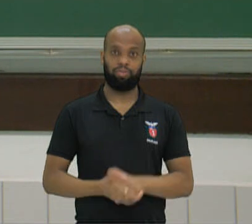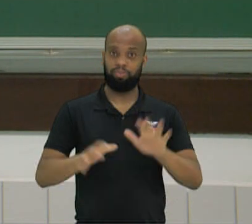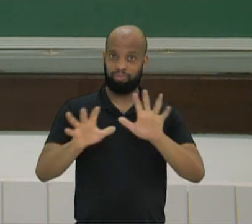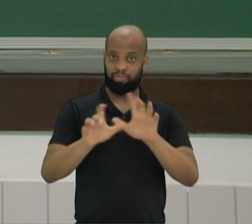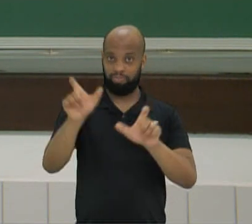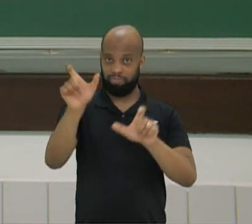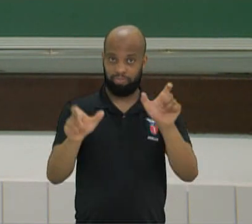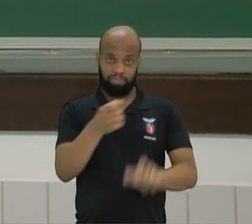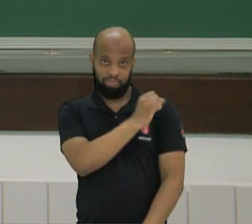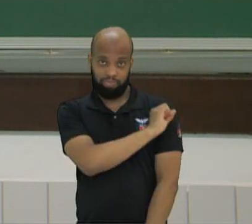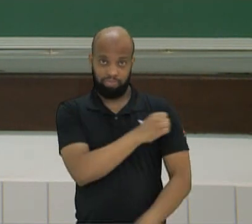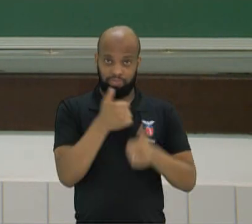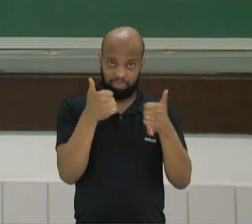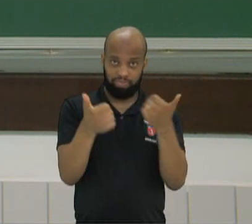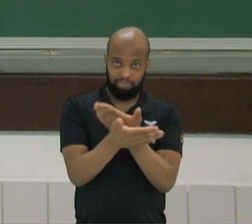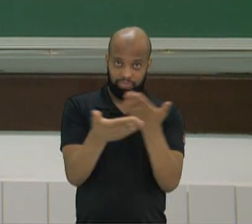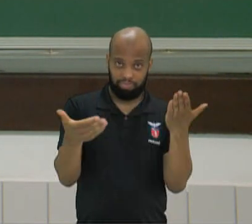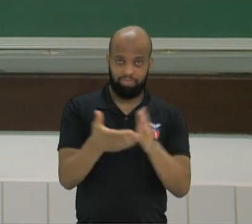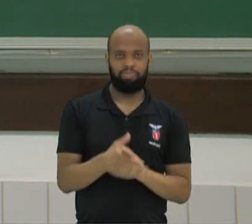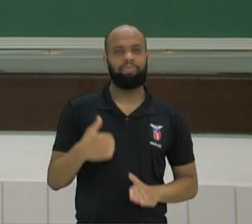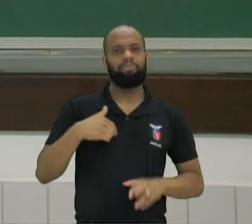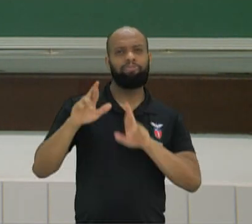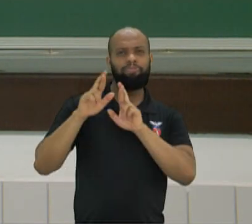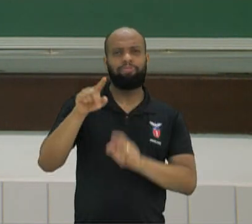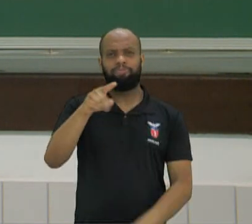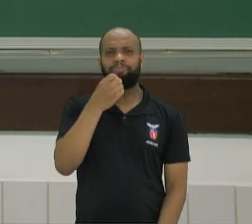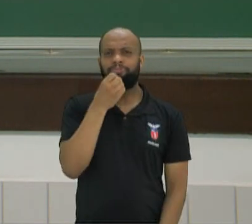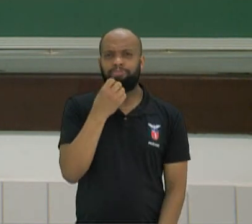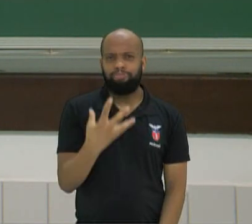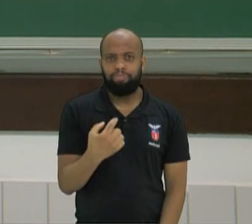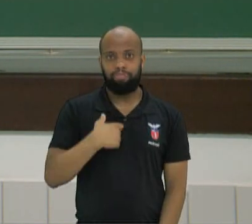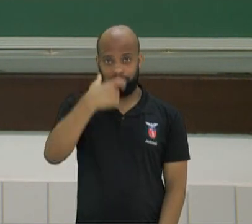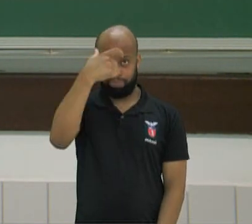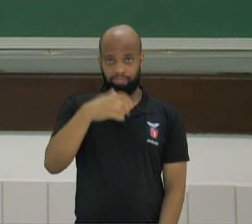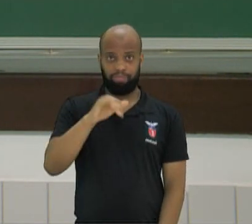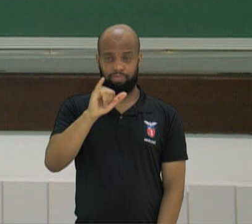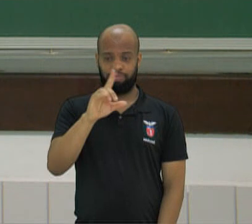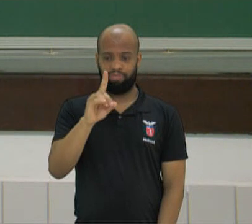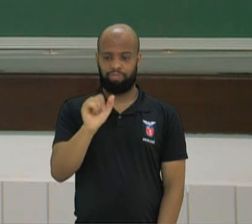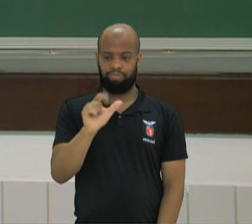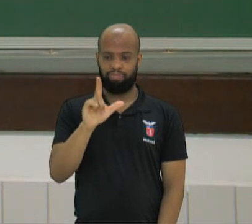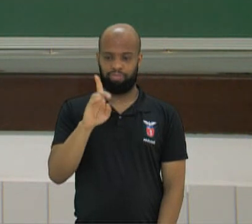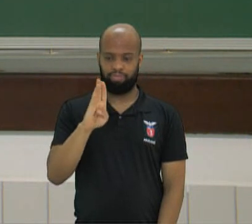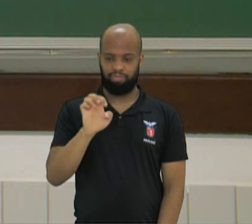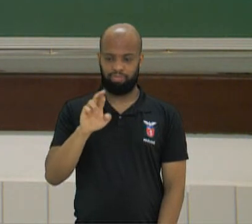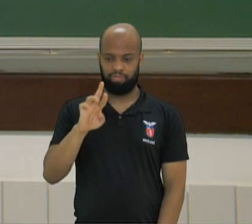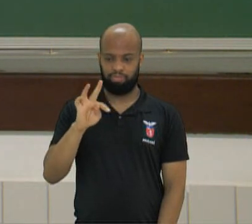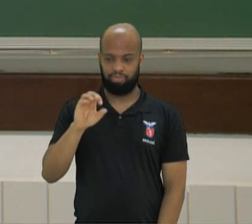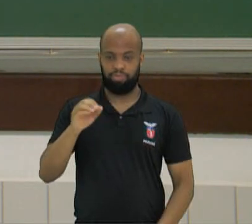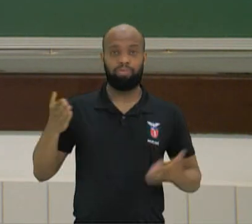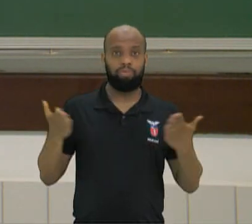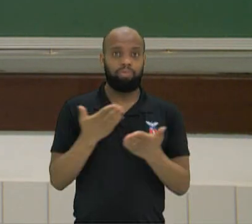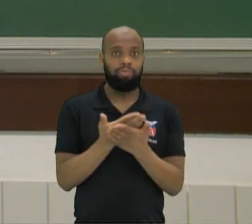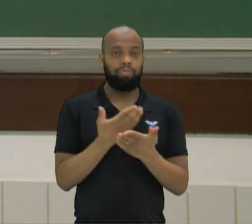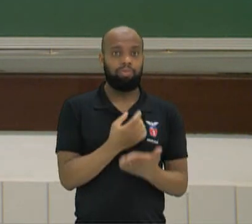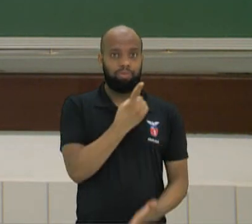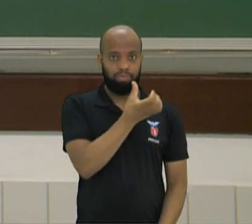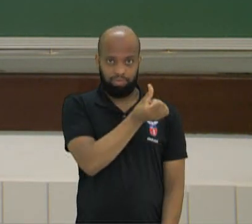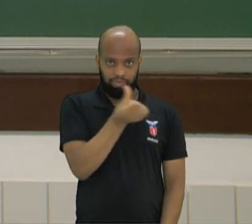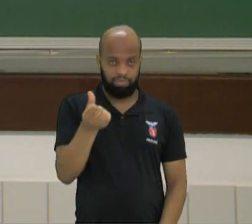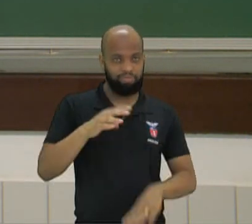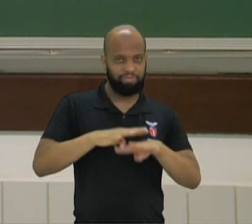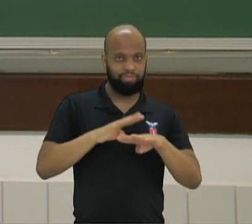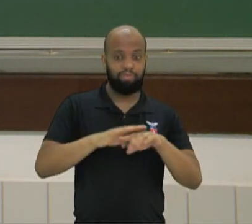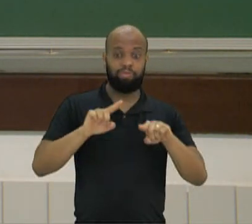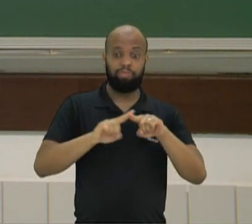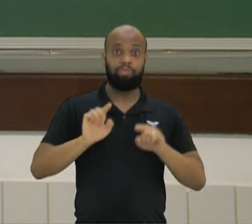E aí, pessoal do oitavo ano, tudo bem com vocês? Espero que estejam todos bem. Aqui é o professor Hidalberto. Essa é a nossa aula 166 de matemática. E antes da